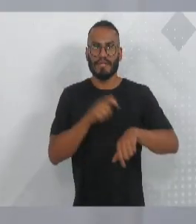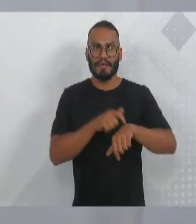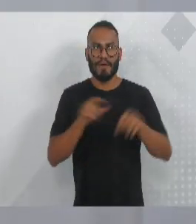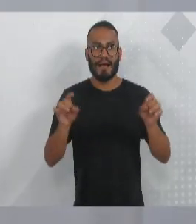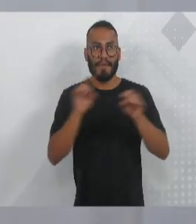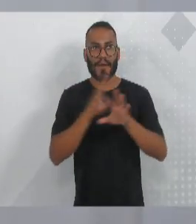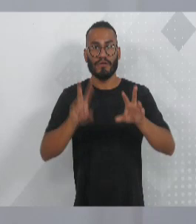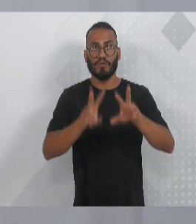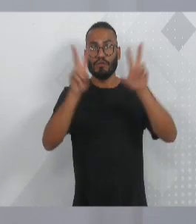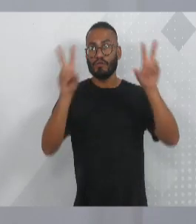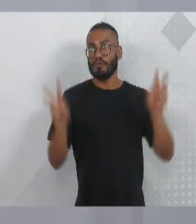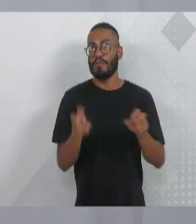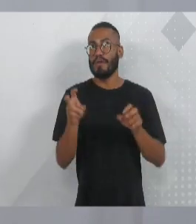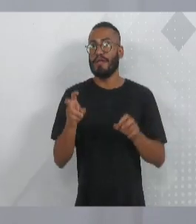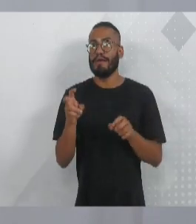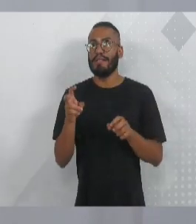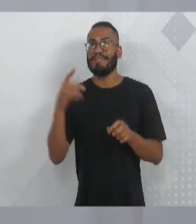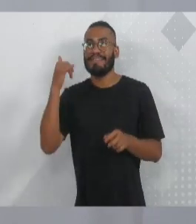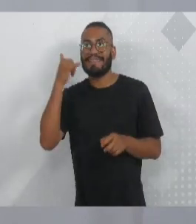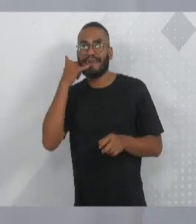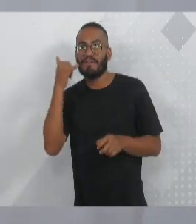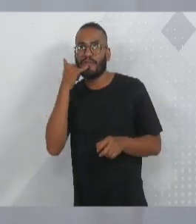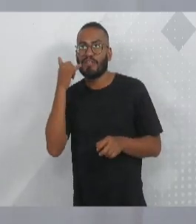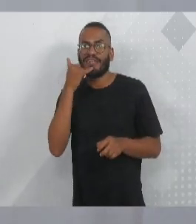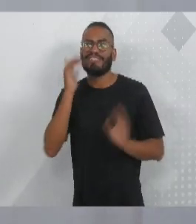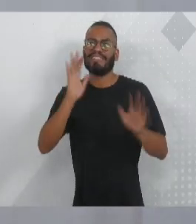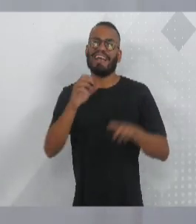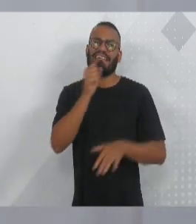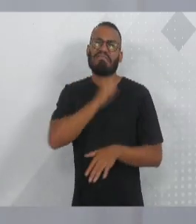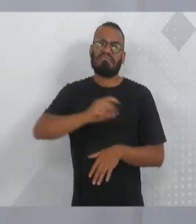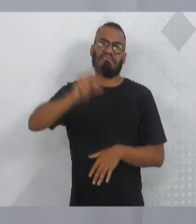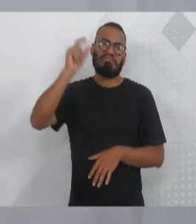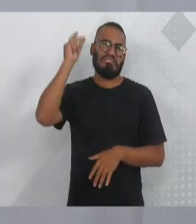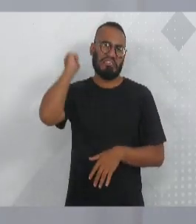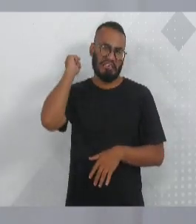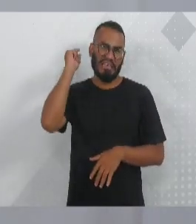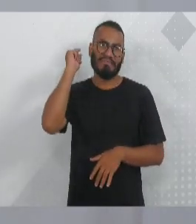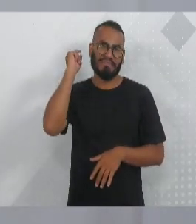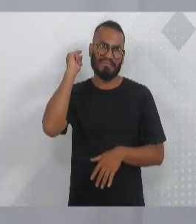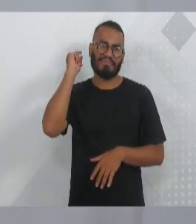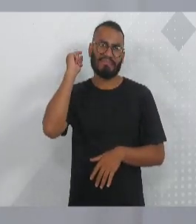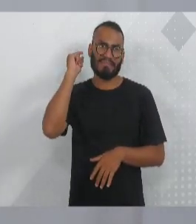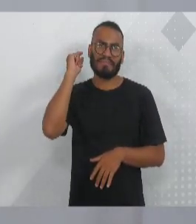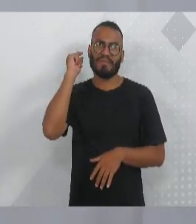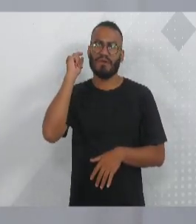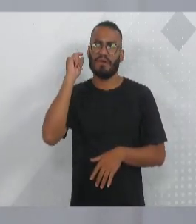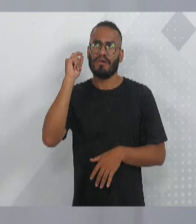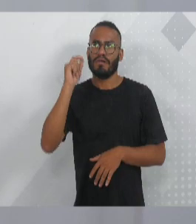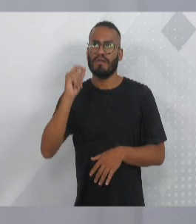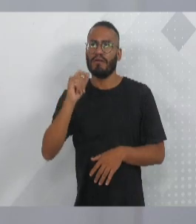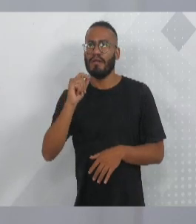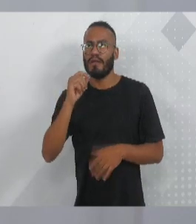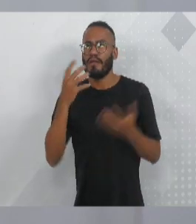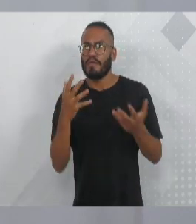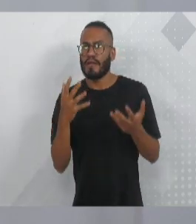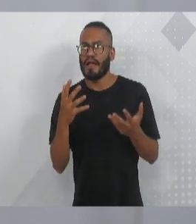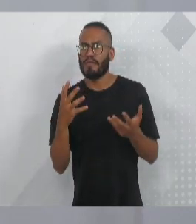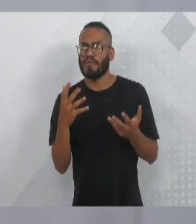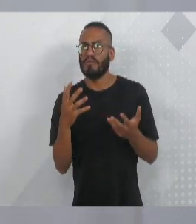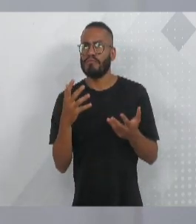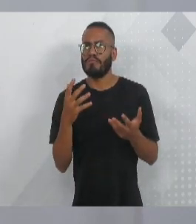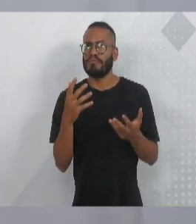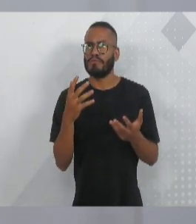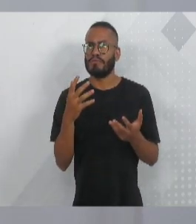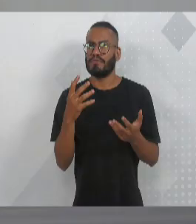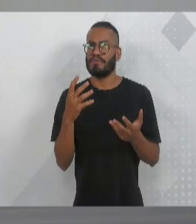sobre eh telefonias eu acho que essa novela já é antiga já é velha essa novela puder 30 segundos para concluir Presidente não houve a parte mas se puder